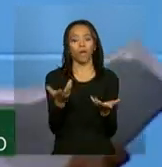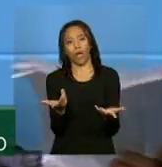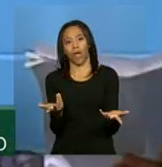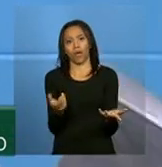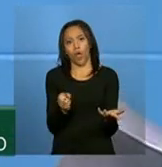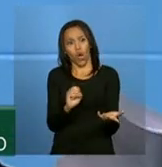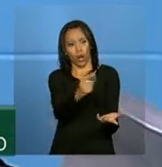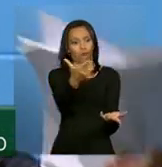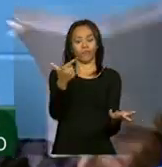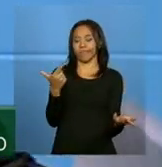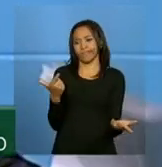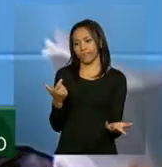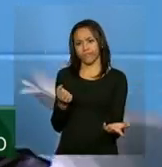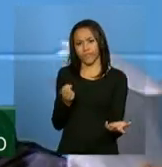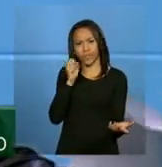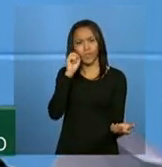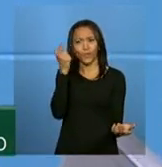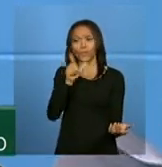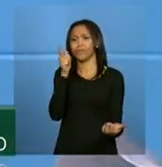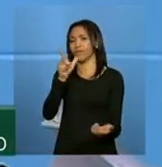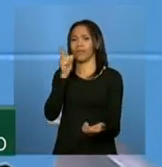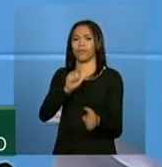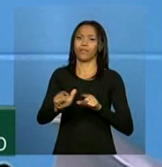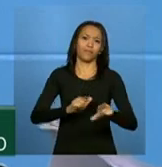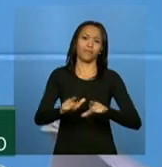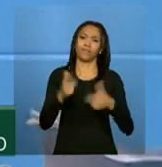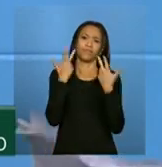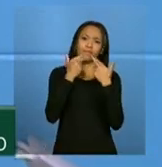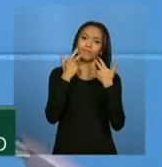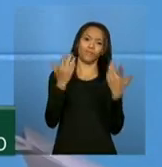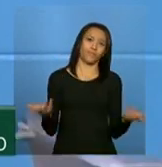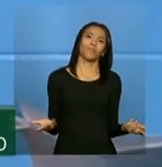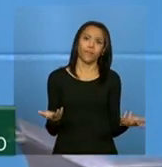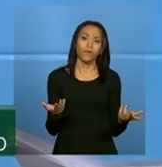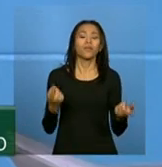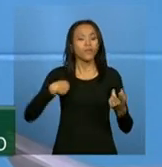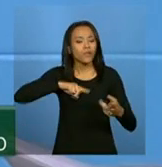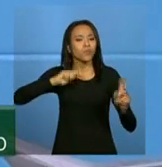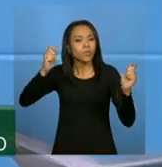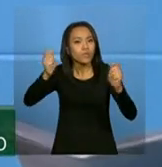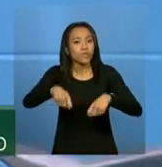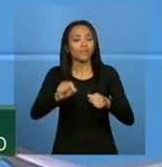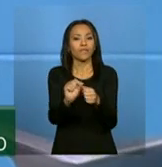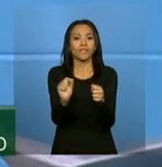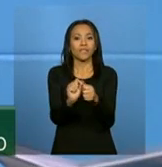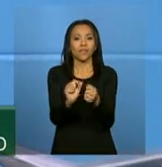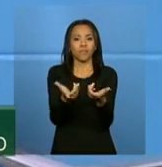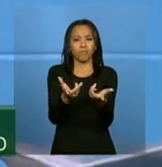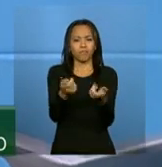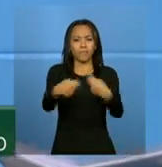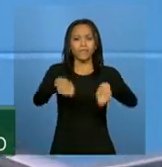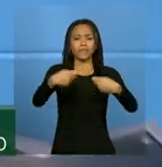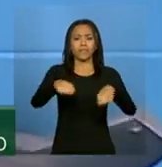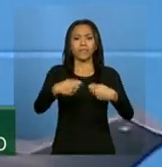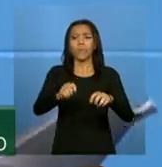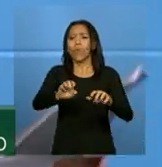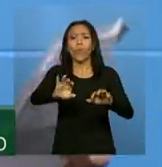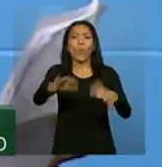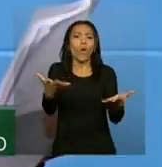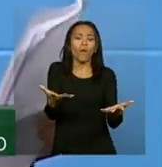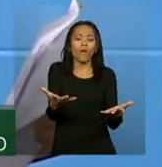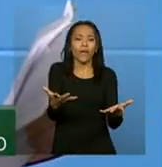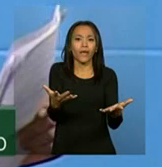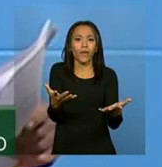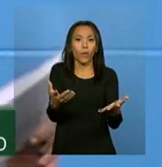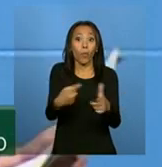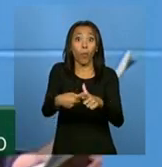As óbvias a gente já vem conseguindo trabalhar com elas naturalmente. Para que a gente possa fazer o além, nós temos que saber qual é o tamanho